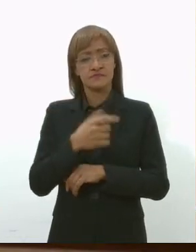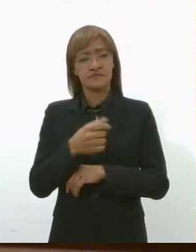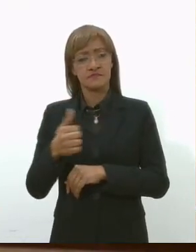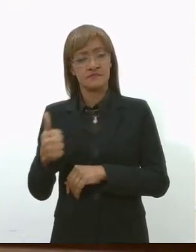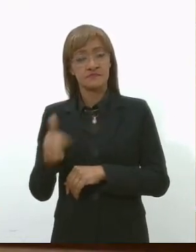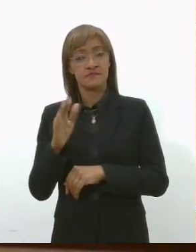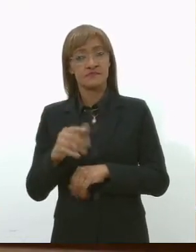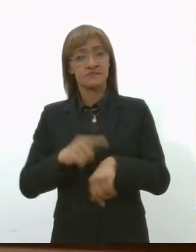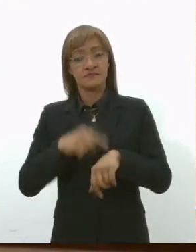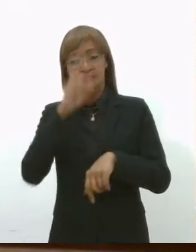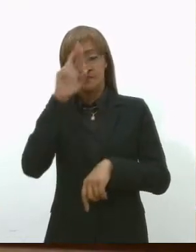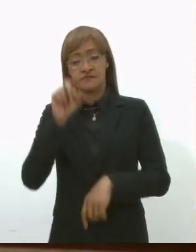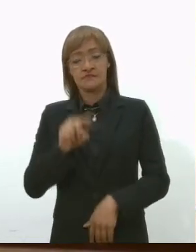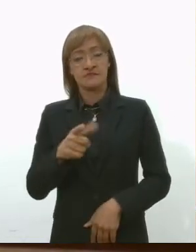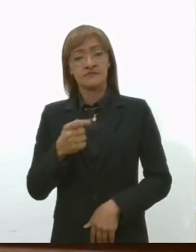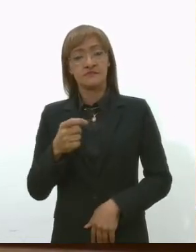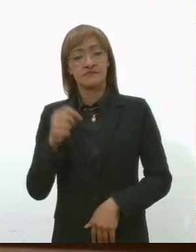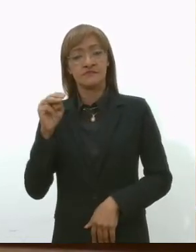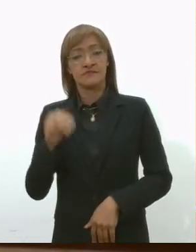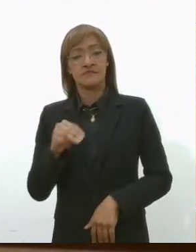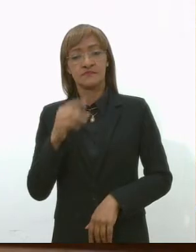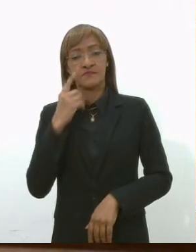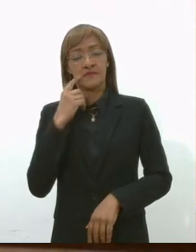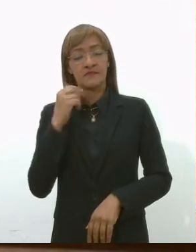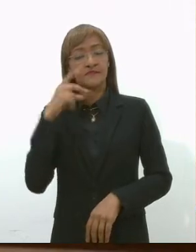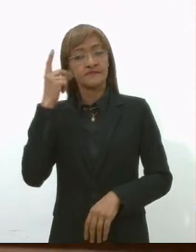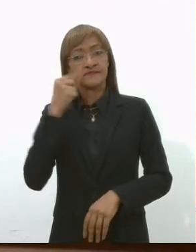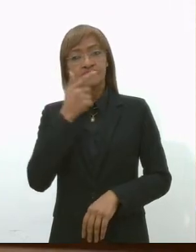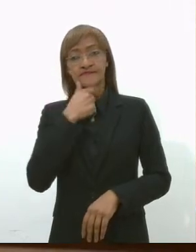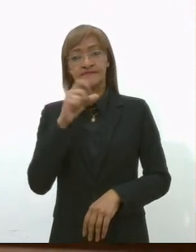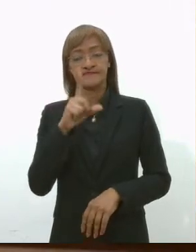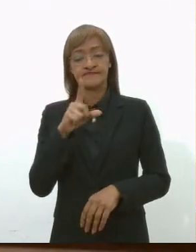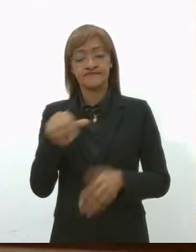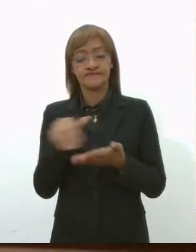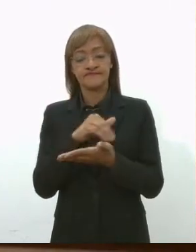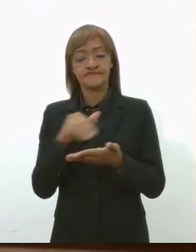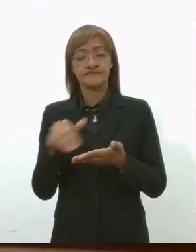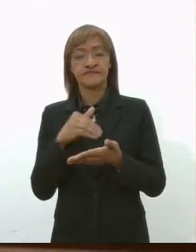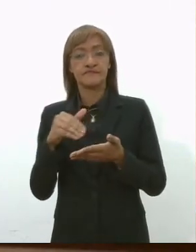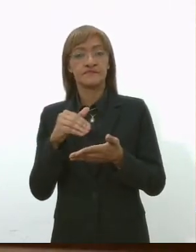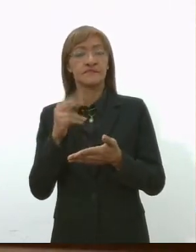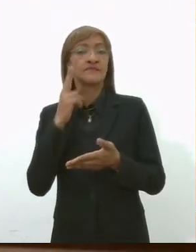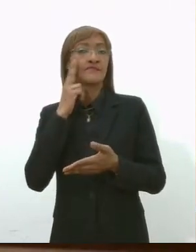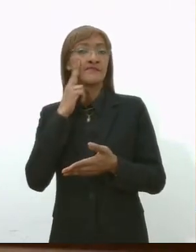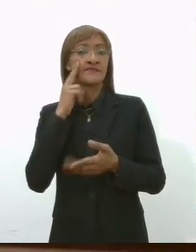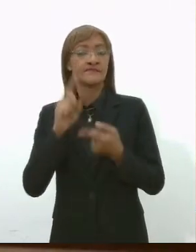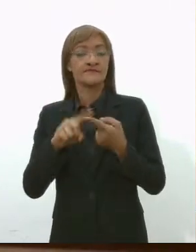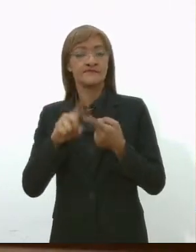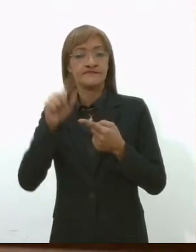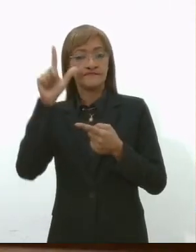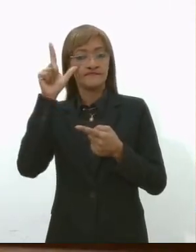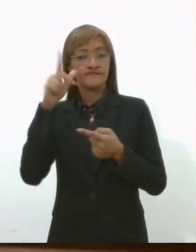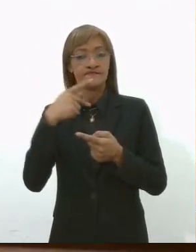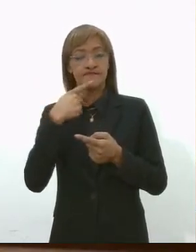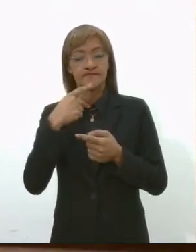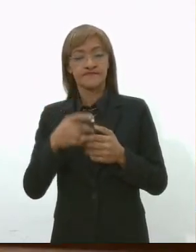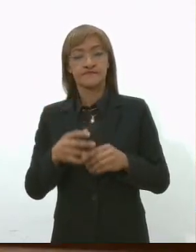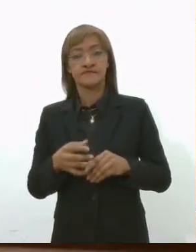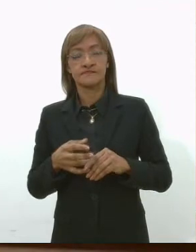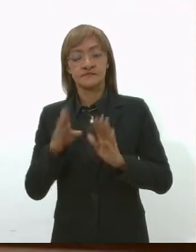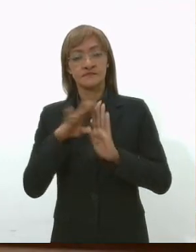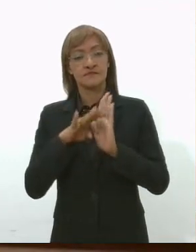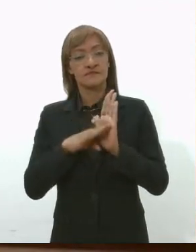minutos, com a presidência do senhor deputado Luciano Bispo, secretariado pelos deputados Zezinho Sobral e Luciano Pimentel. Na ordem do dia,